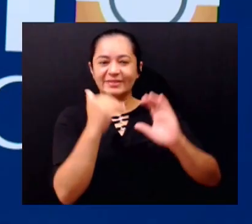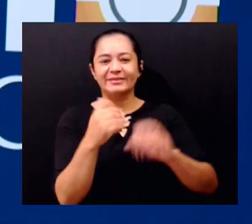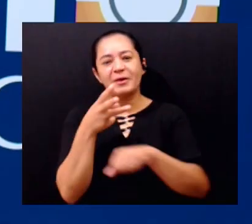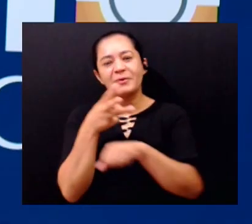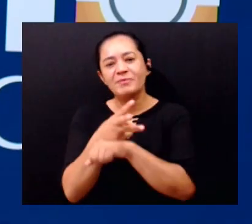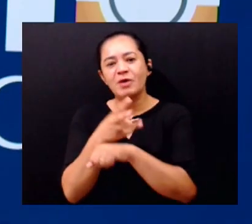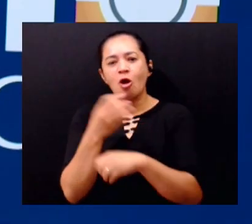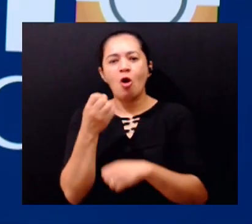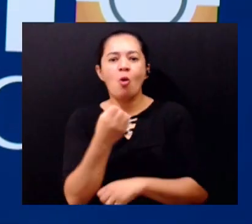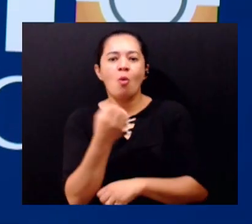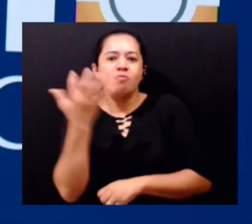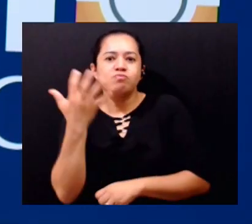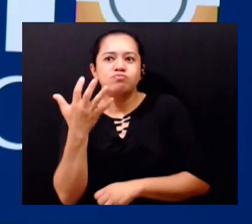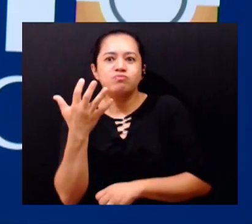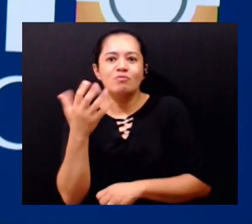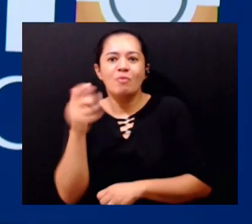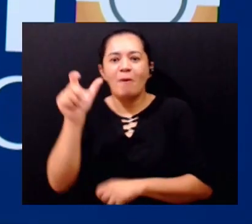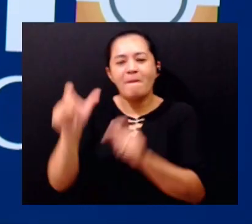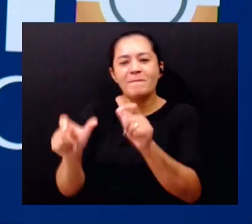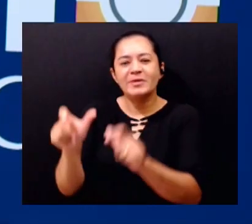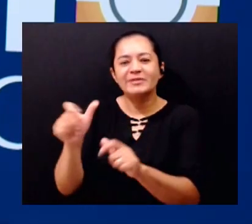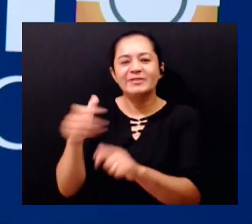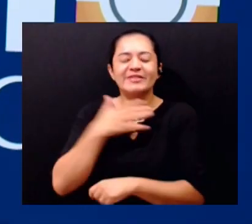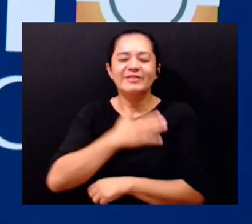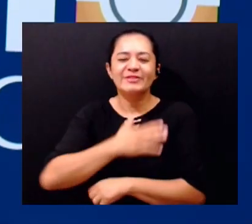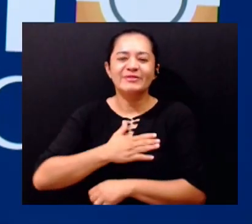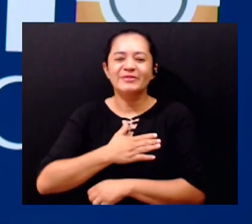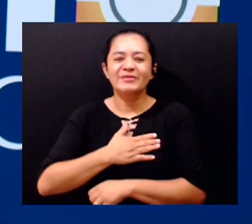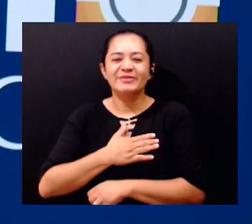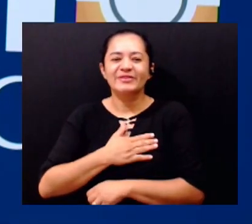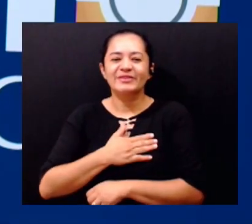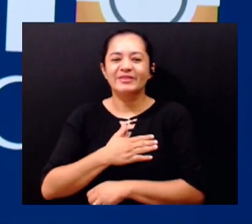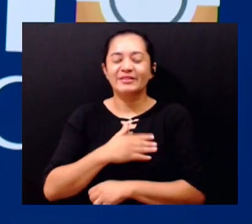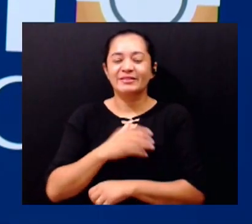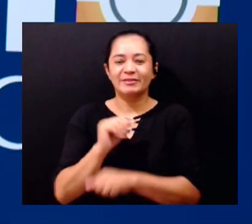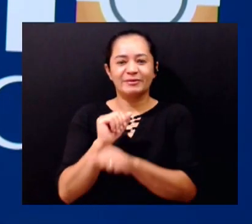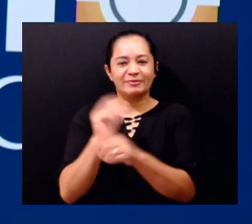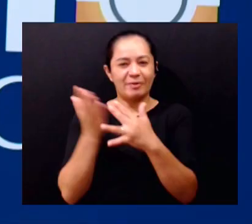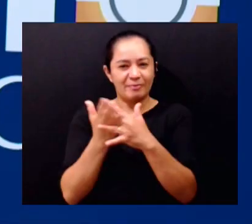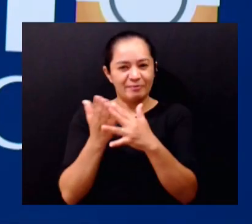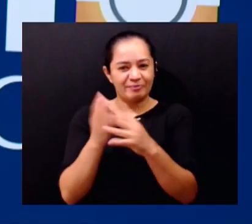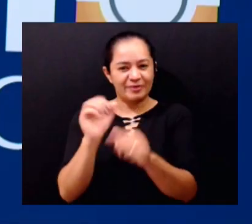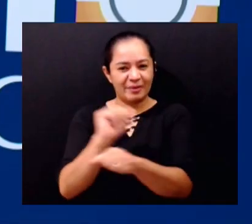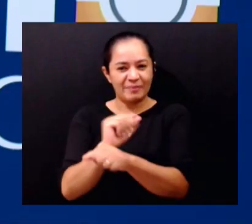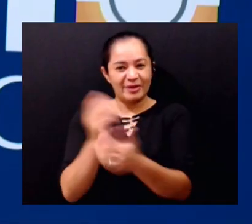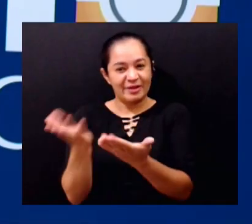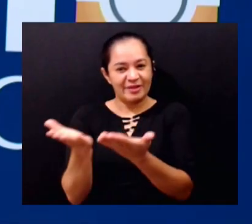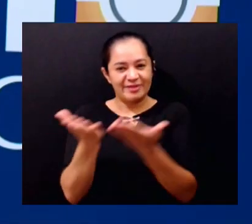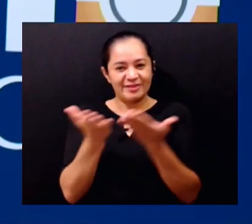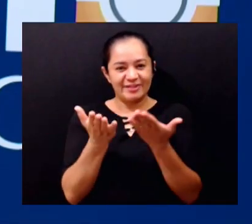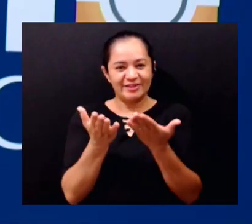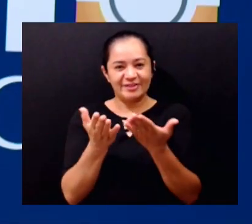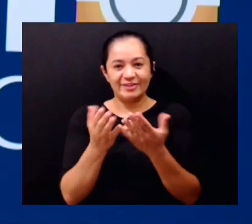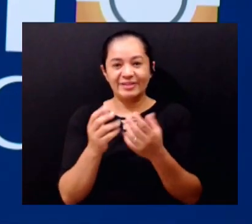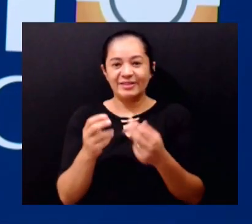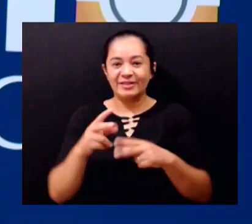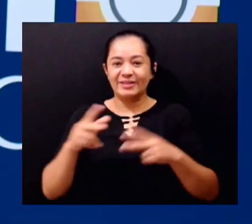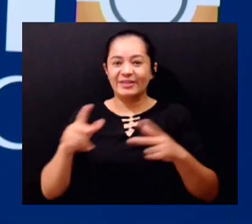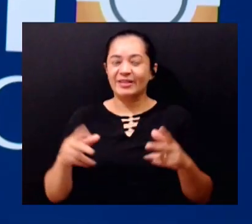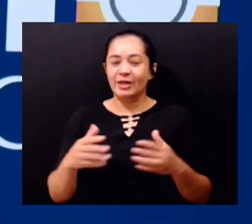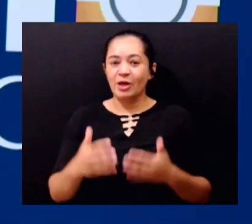personagem favorito? A gente te espera daqui a pouquinho com os nossos convidados e tem surpresa pra você aqui no estúdio ao